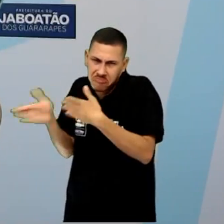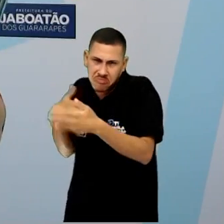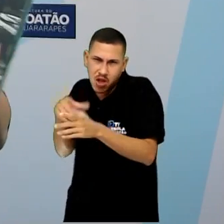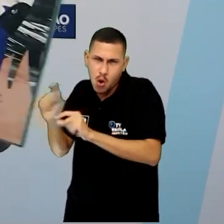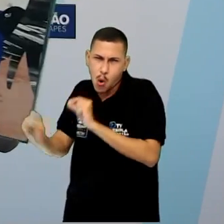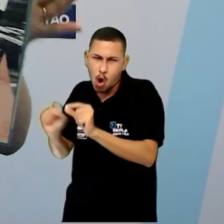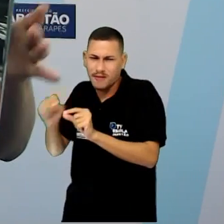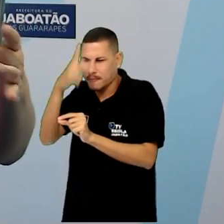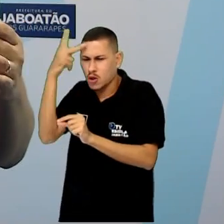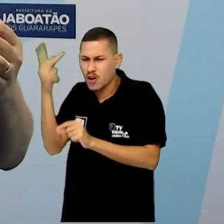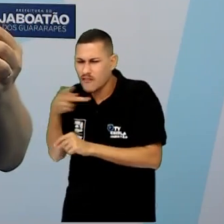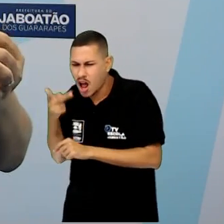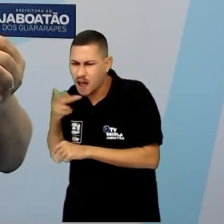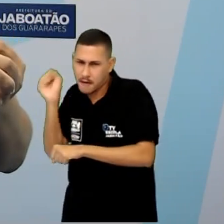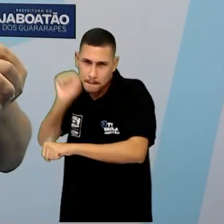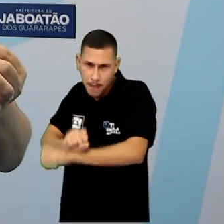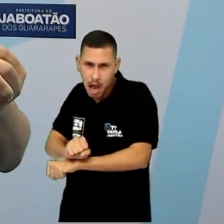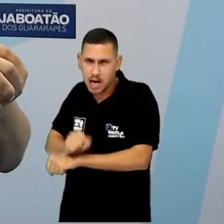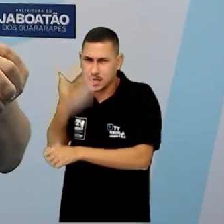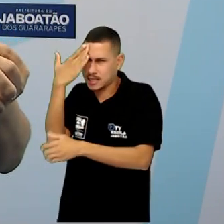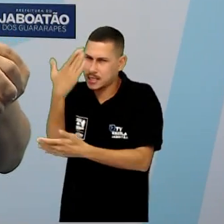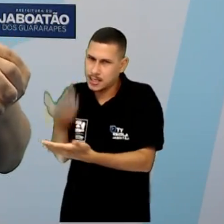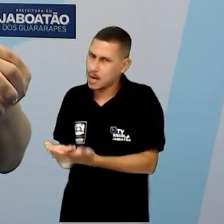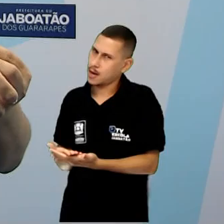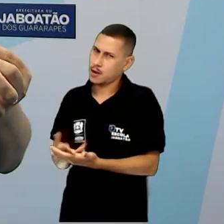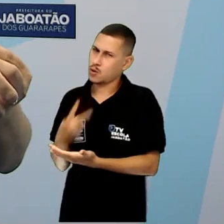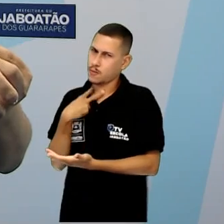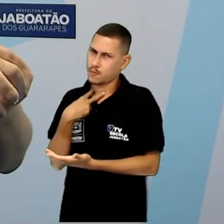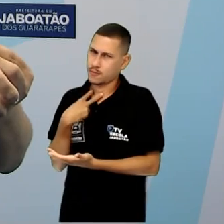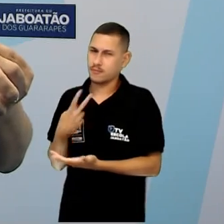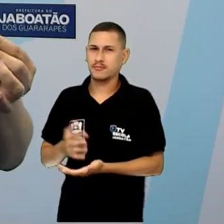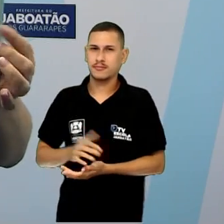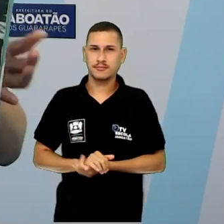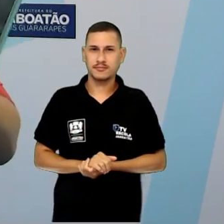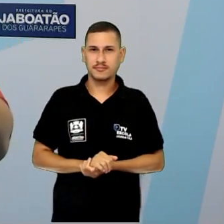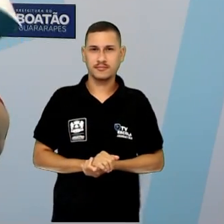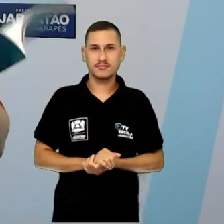e nem parar de acreditar.